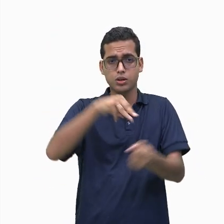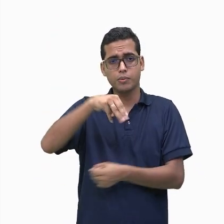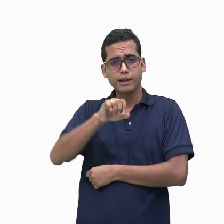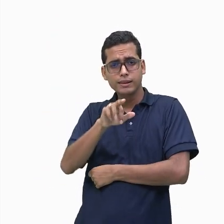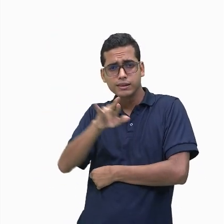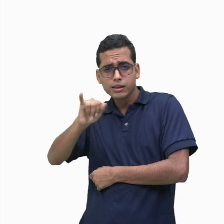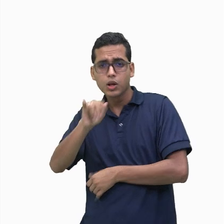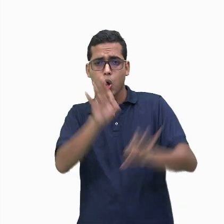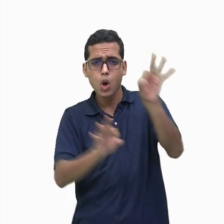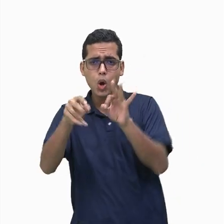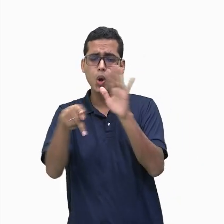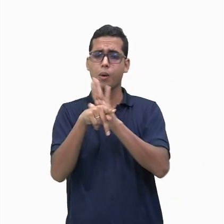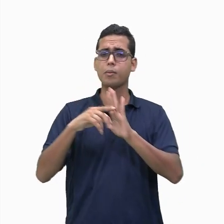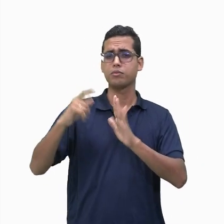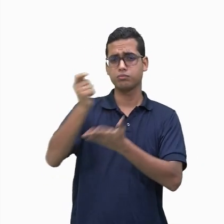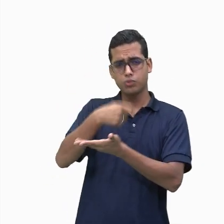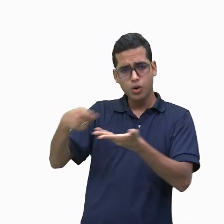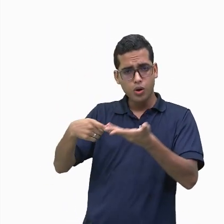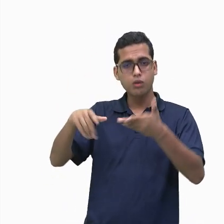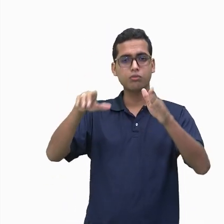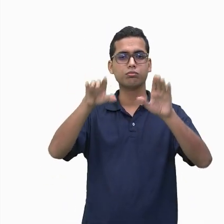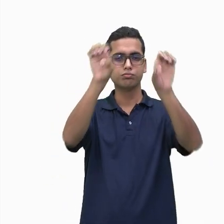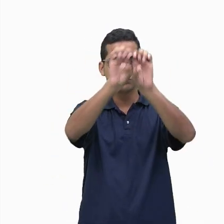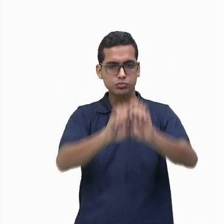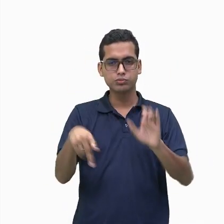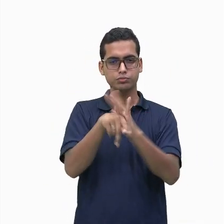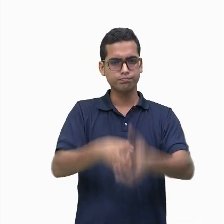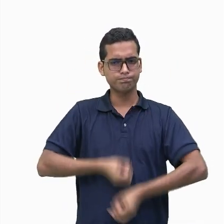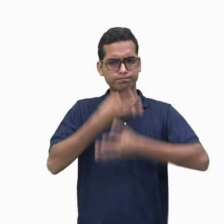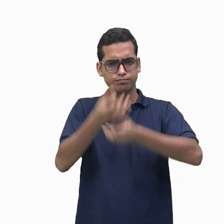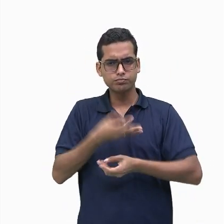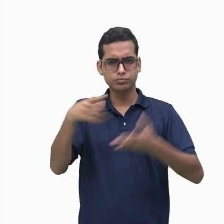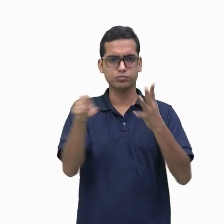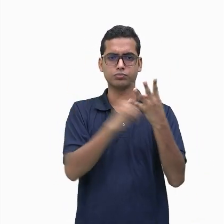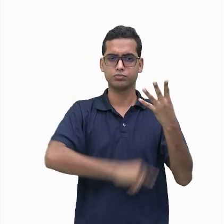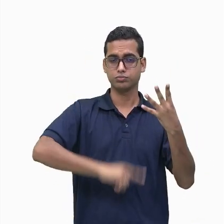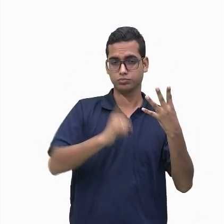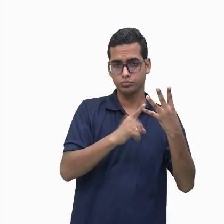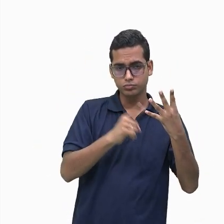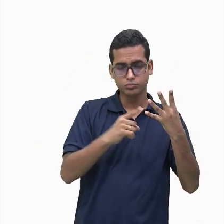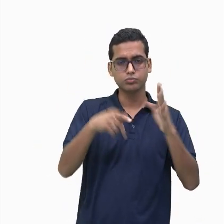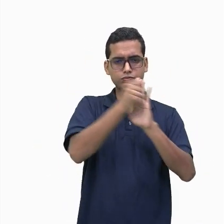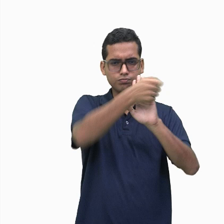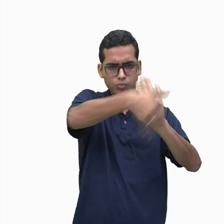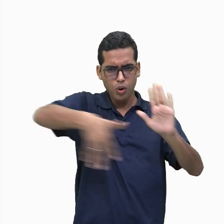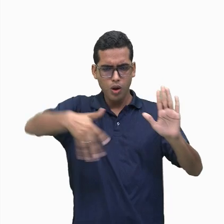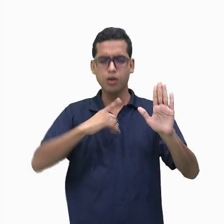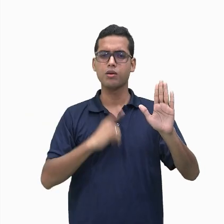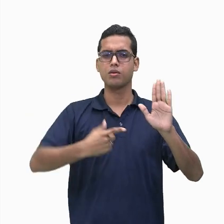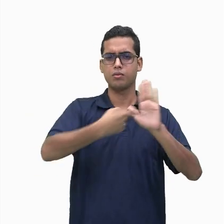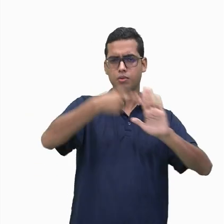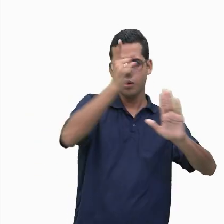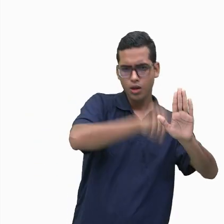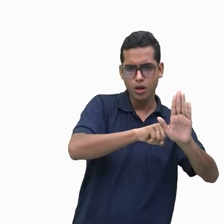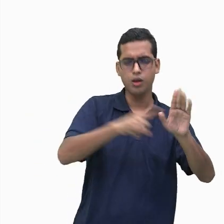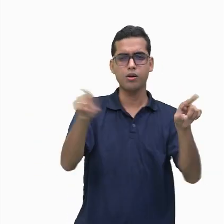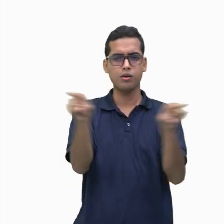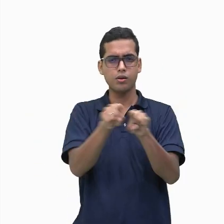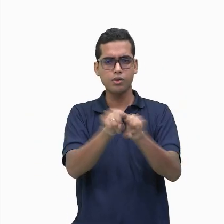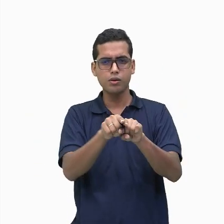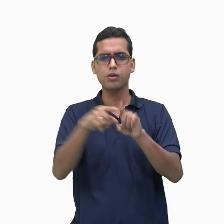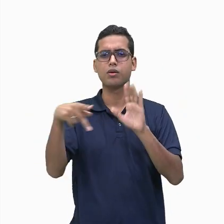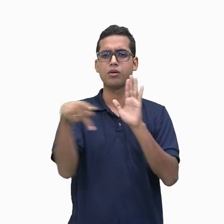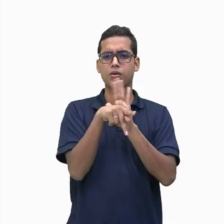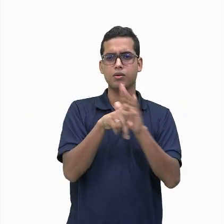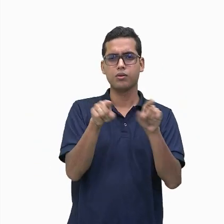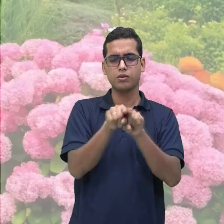em poesia. Figuras de linguagem, metáforas, aliterações, hipérboles, certo? Mas,